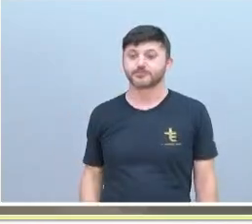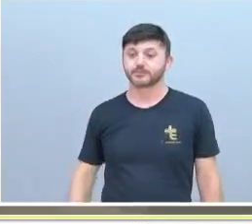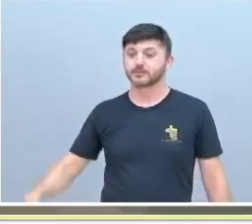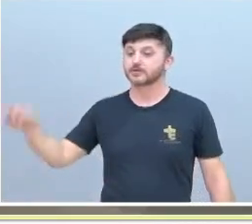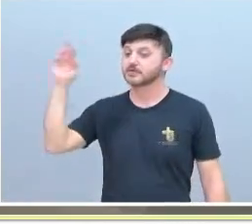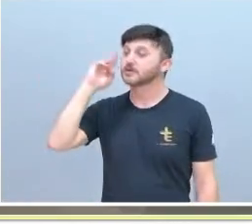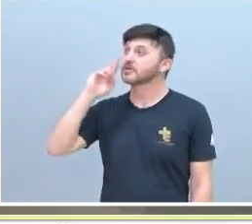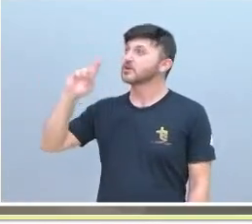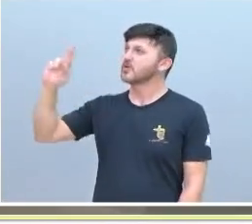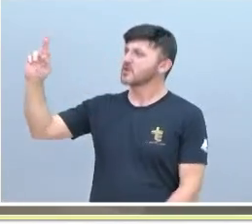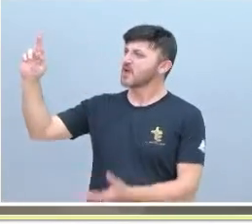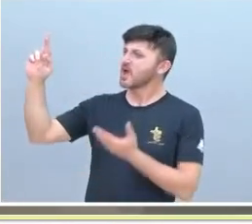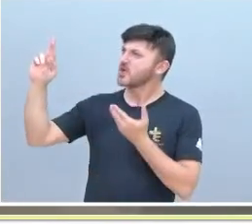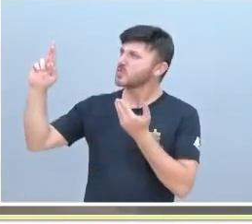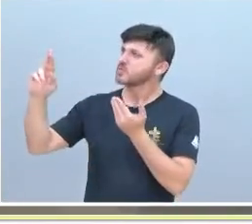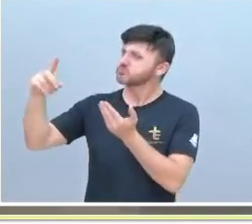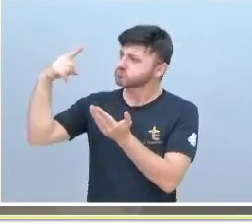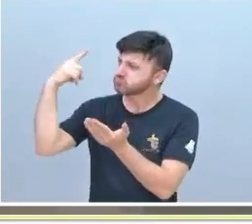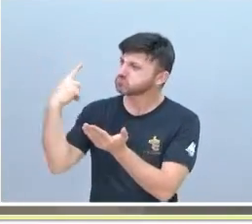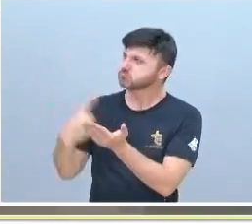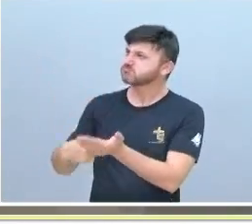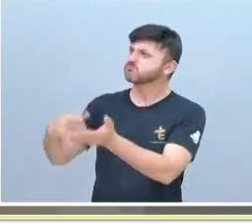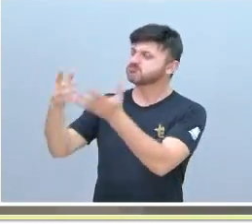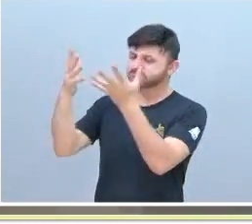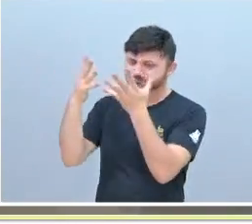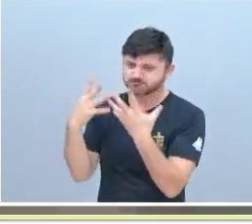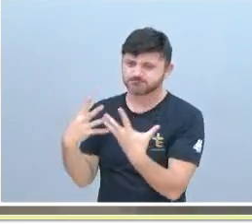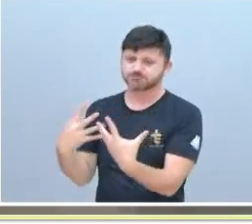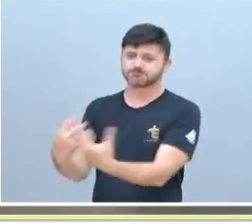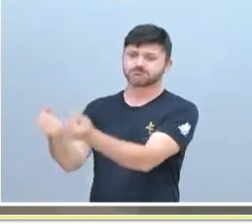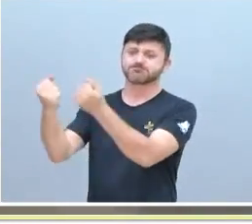nós. Senhor, eu quero